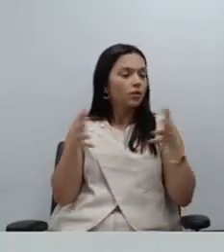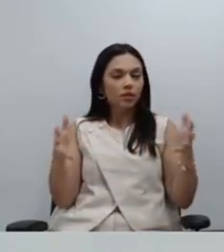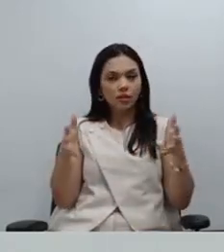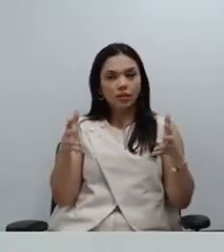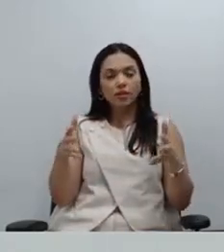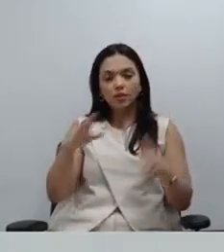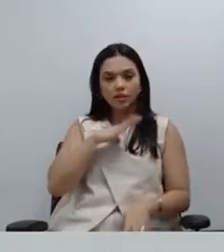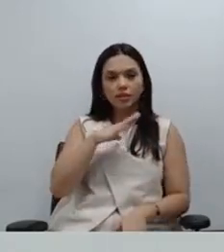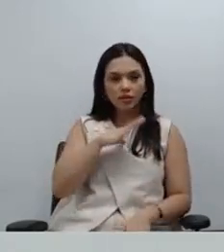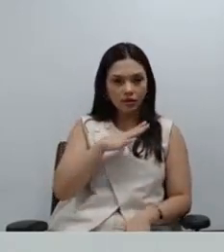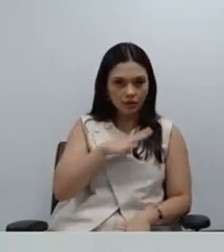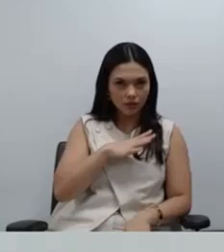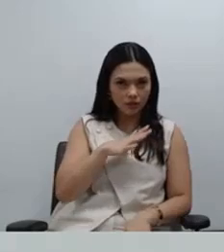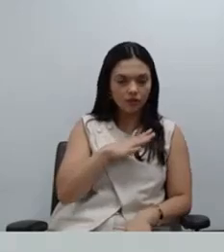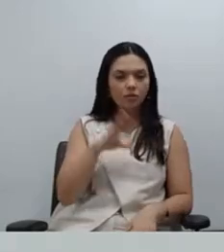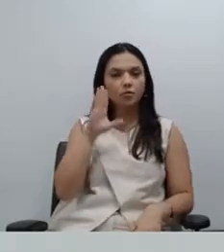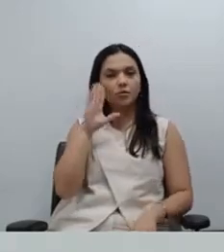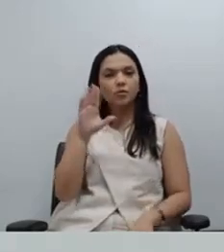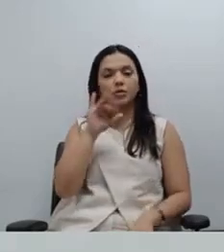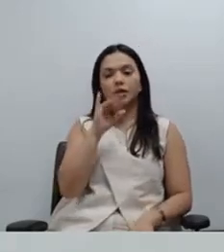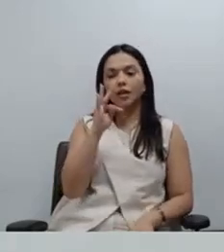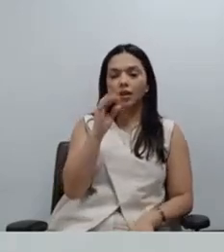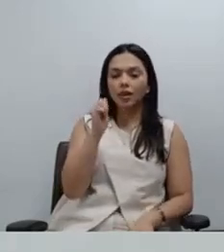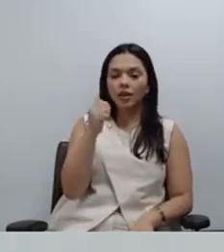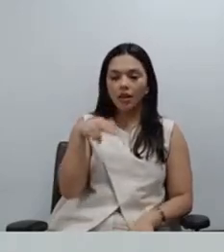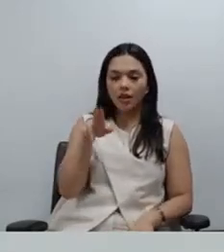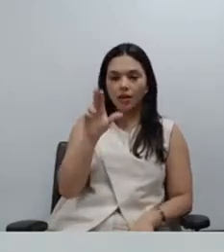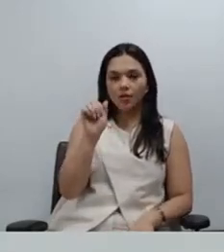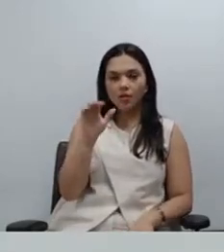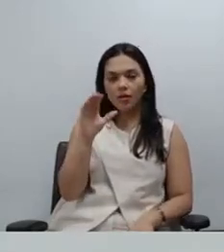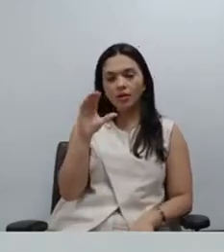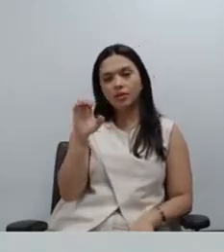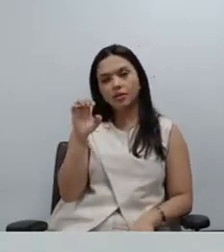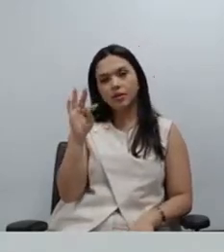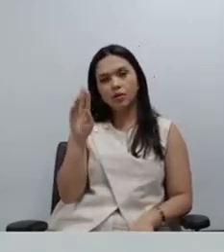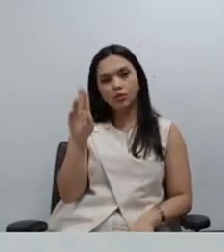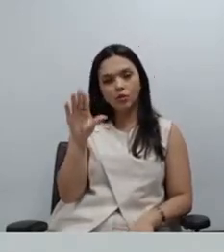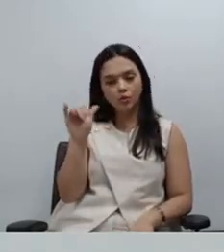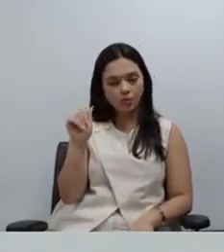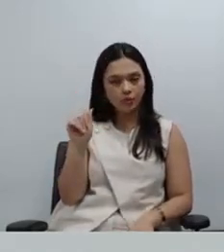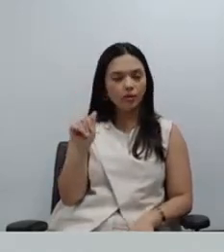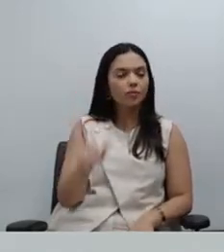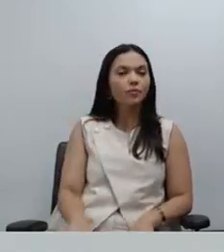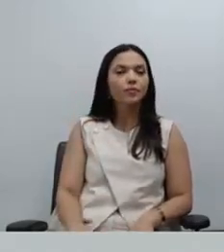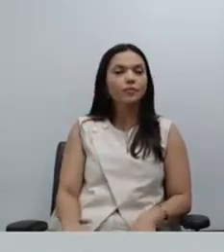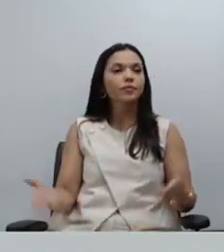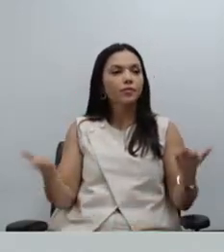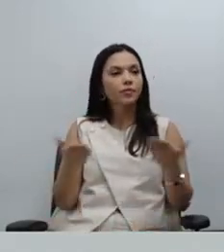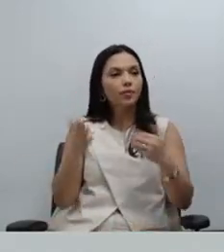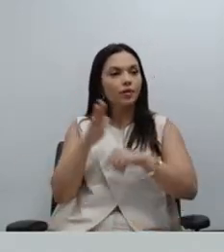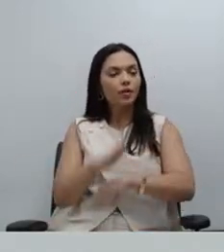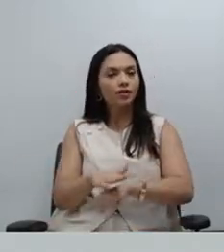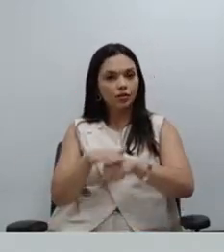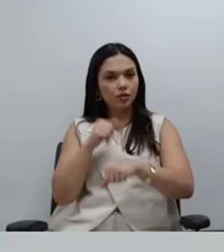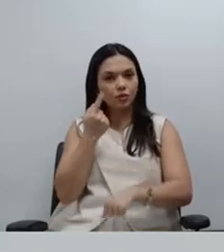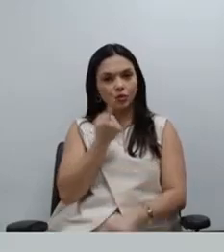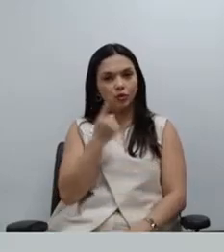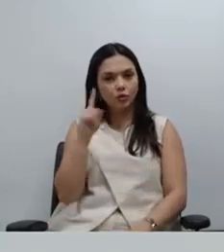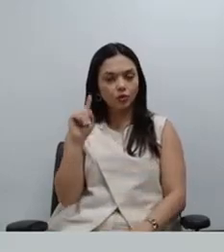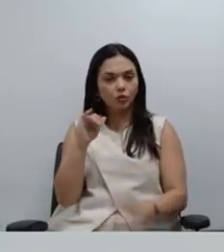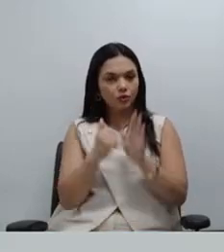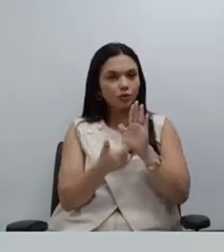caso aqui da unidade de Itaquaquecetuba. Agradeço a participação e chamo para a participação o último